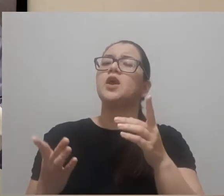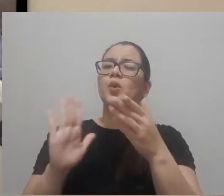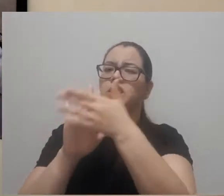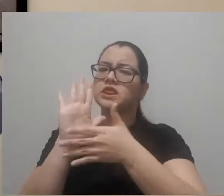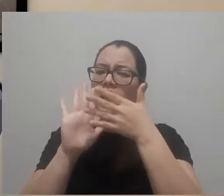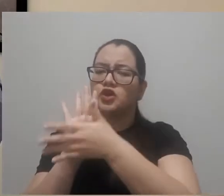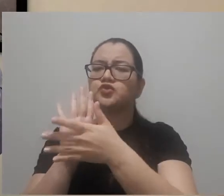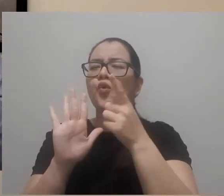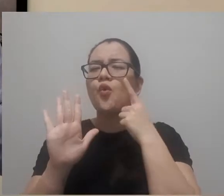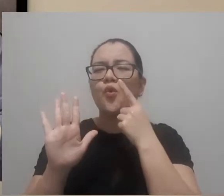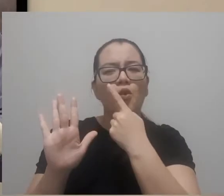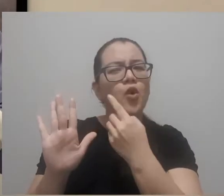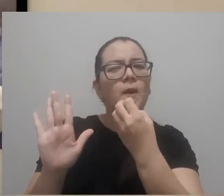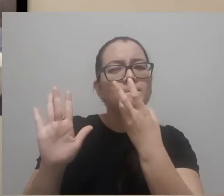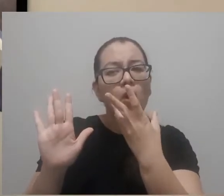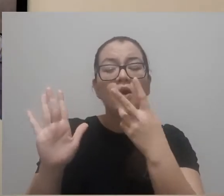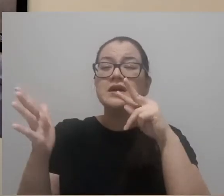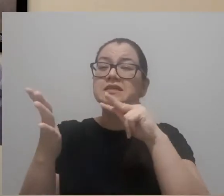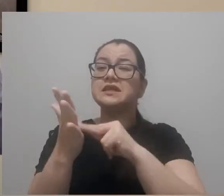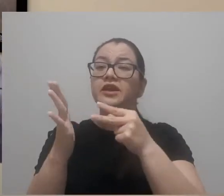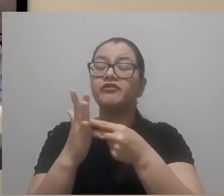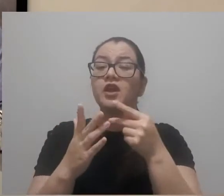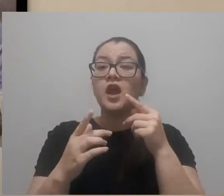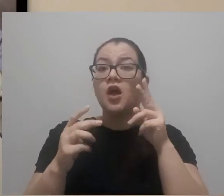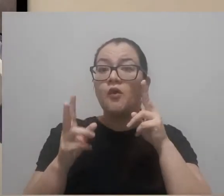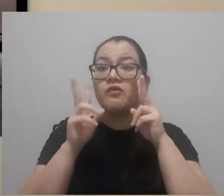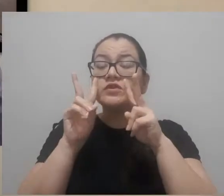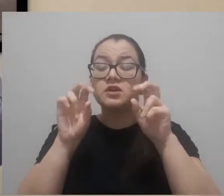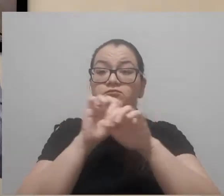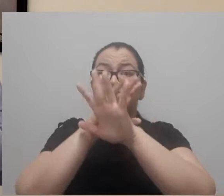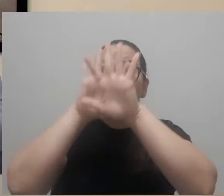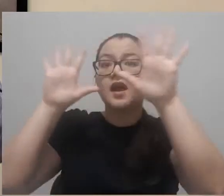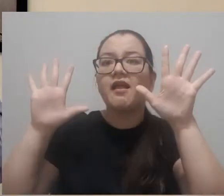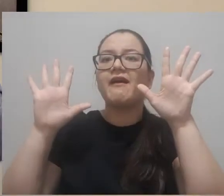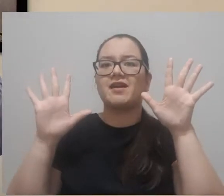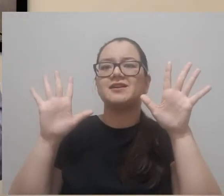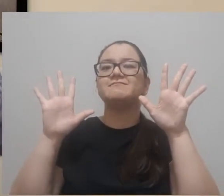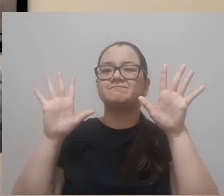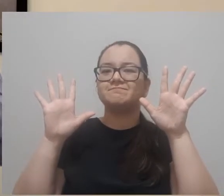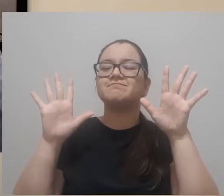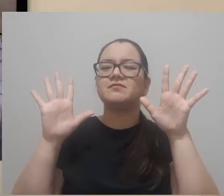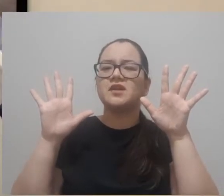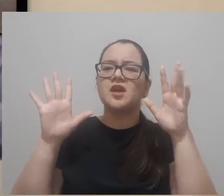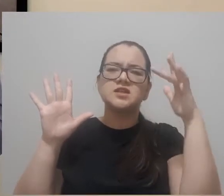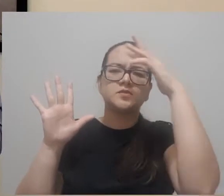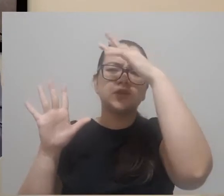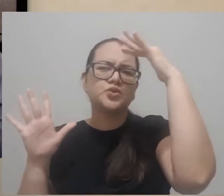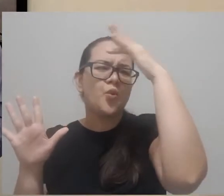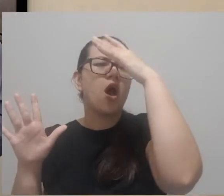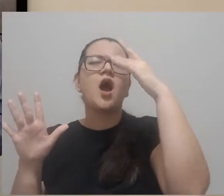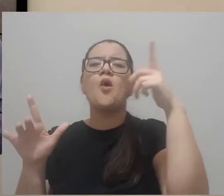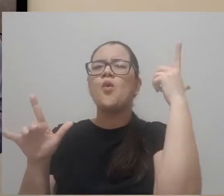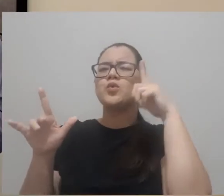clara, que tem um sentido espiritual, que consegue perceber, que consegue ver aquilo que realmente precisa ser